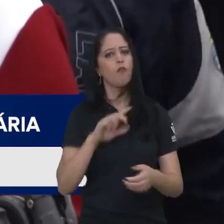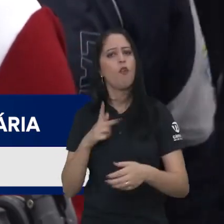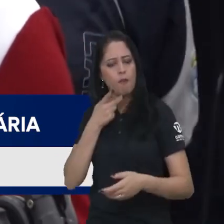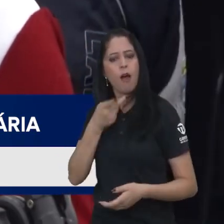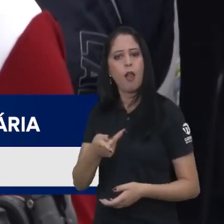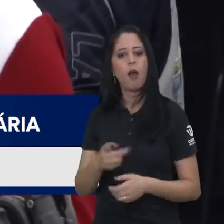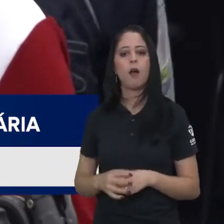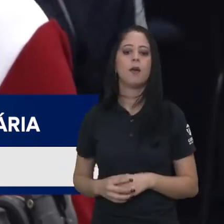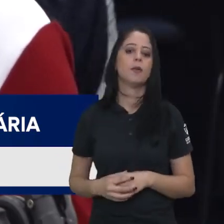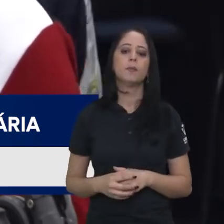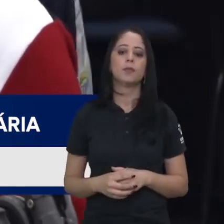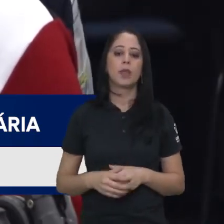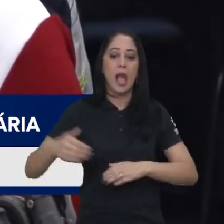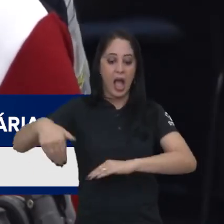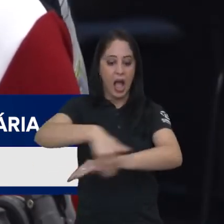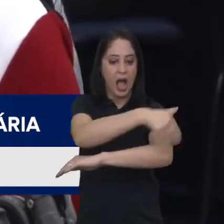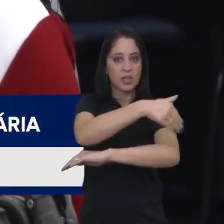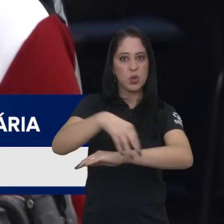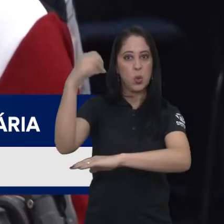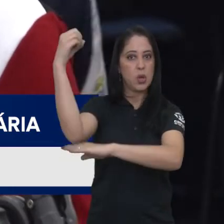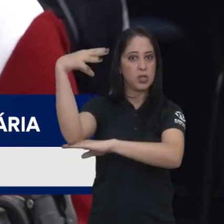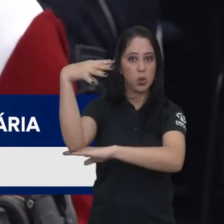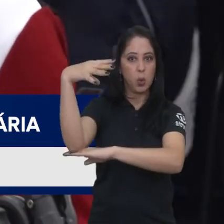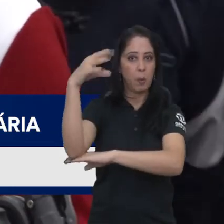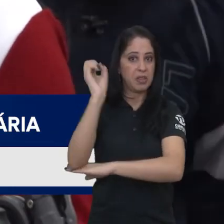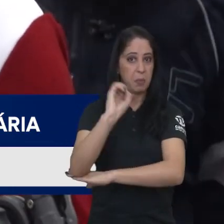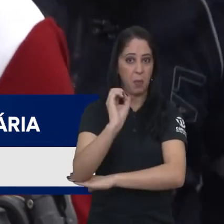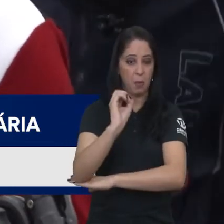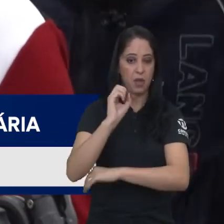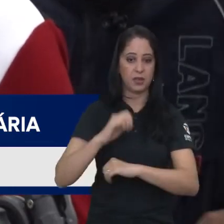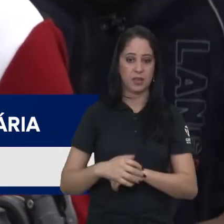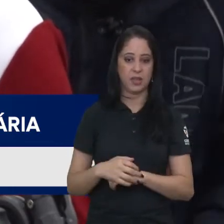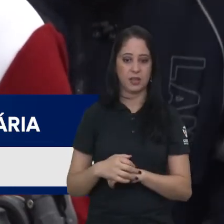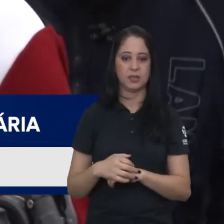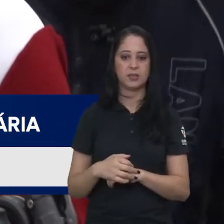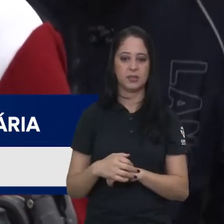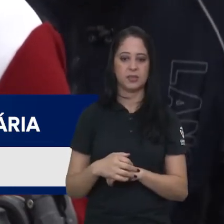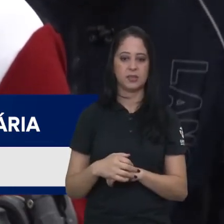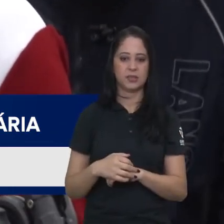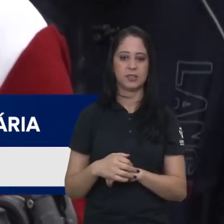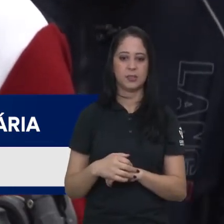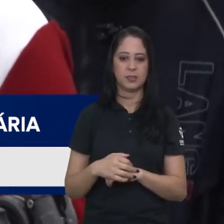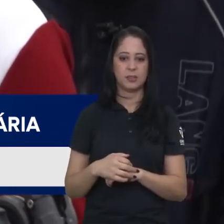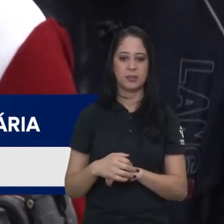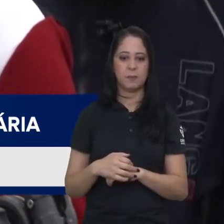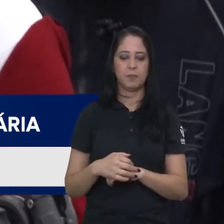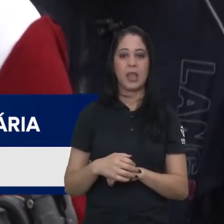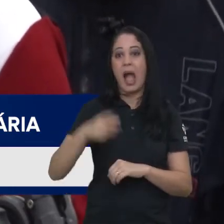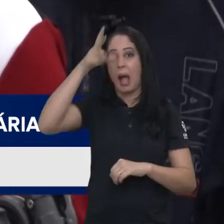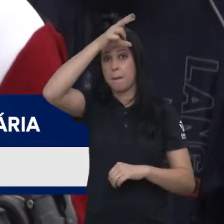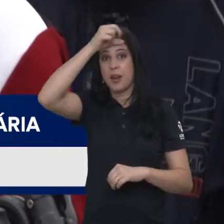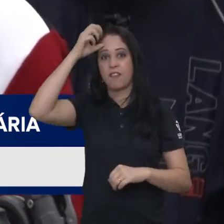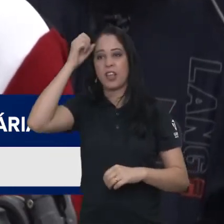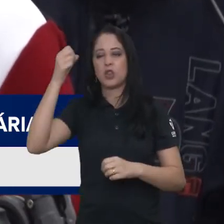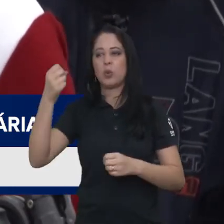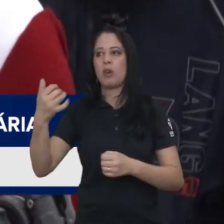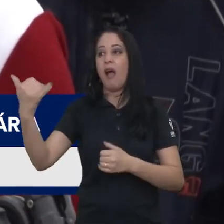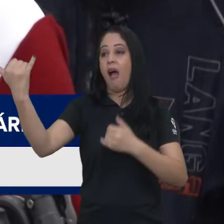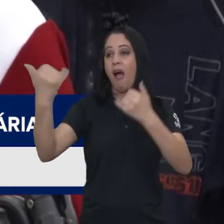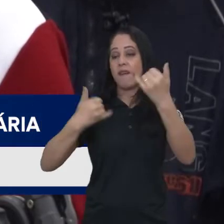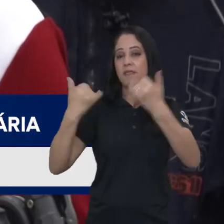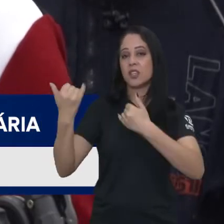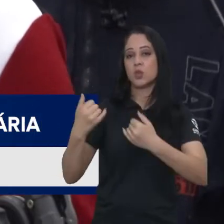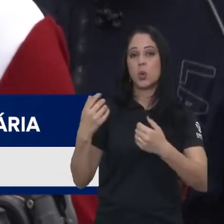na rua, não temos, as lâmpadas estão queimadas, o consórcio alega que não tem lâmpadas para trocar a prefeitura